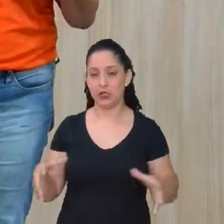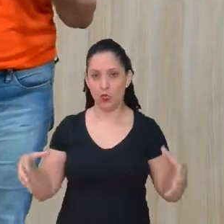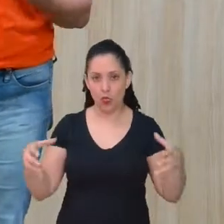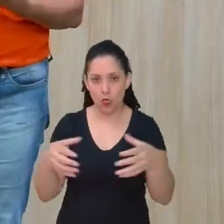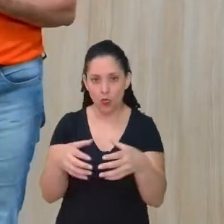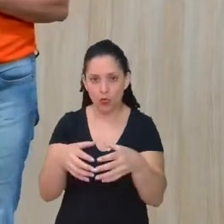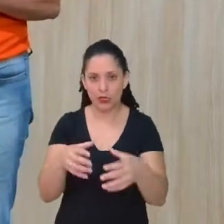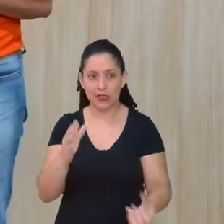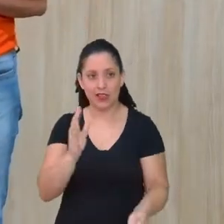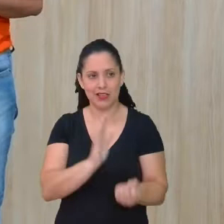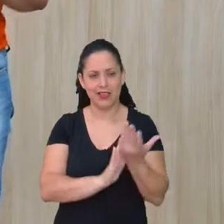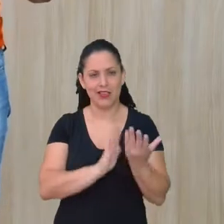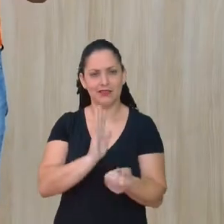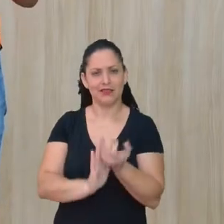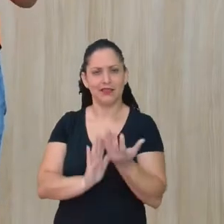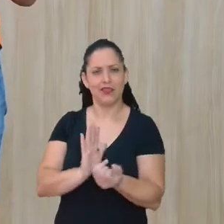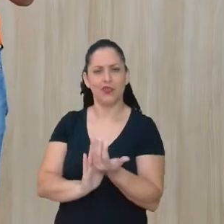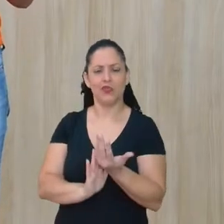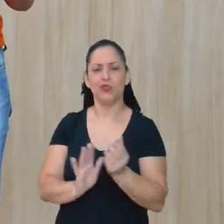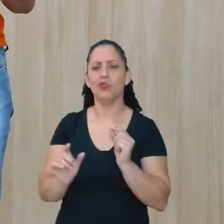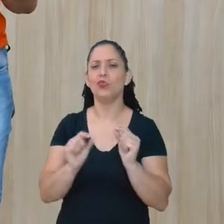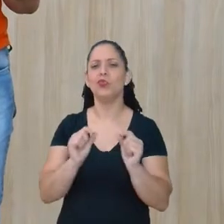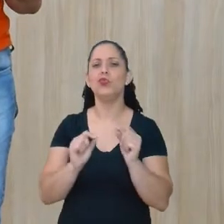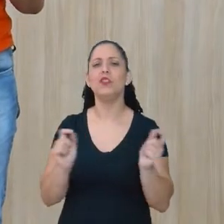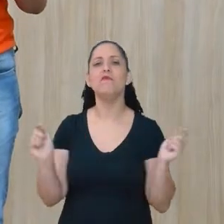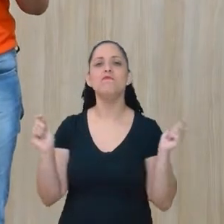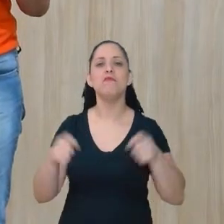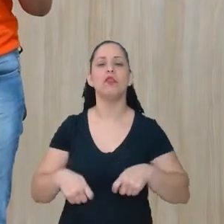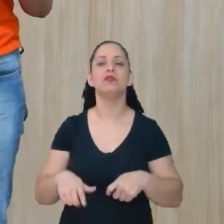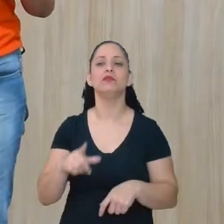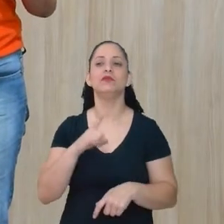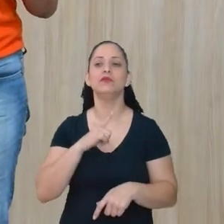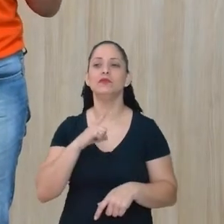dessa criação coletiva, você pode,